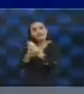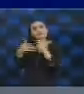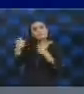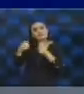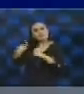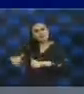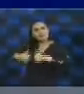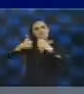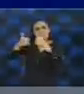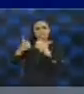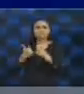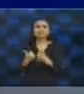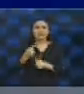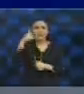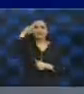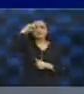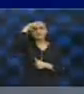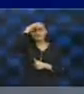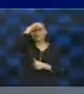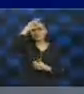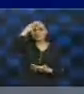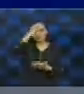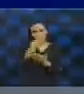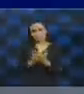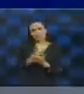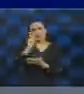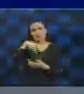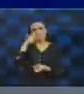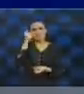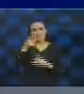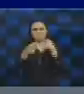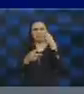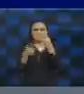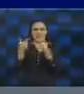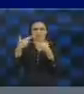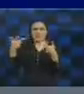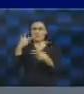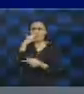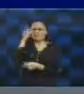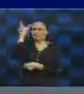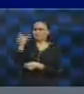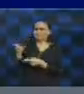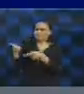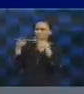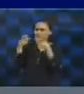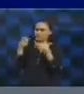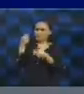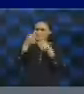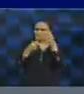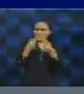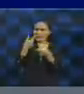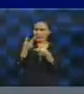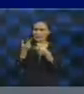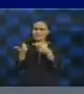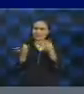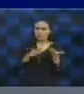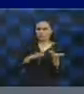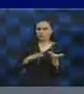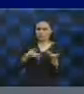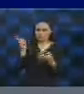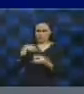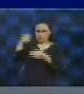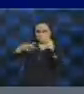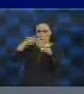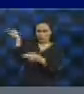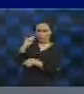muito difícil manter a serenidade diante dessas agressões, diante dessa atitude em que agride numa hora e diz que o objetivo não é